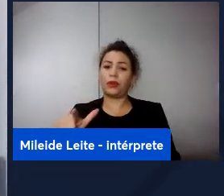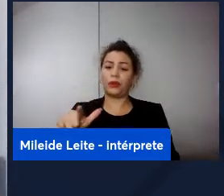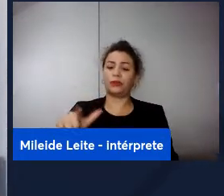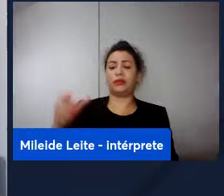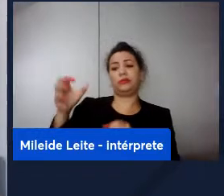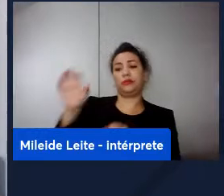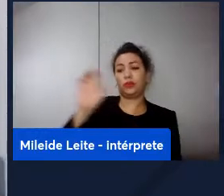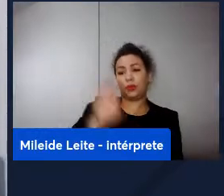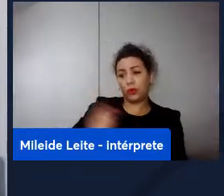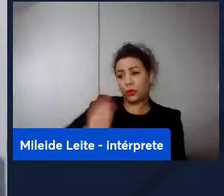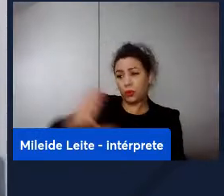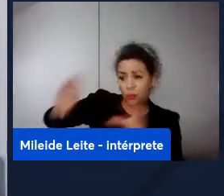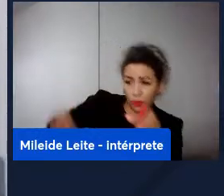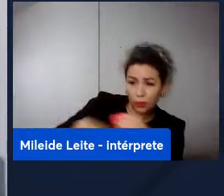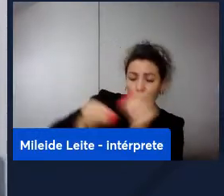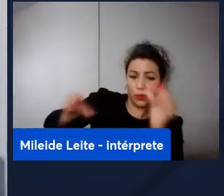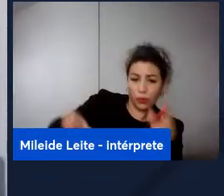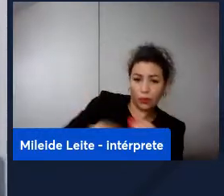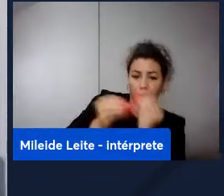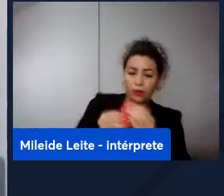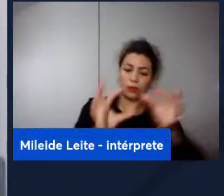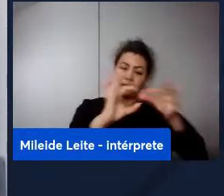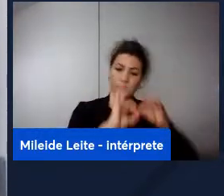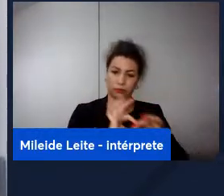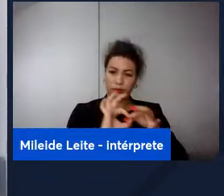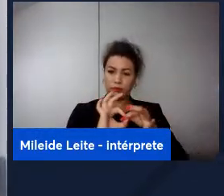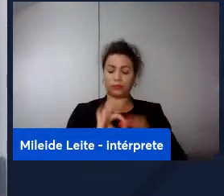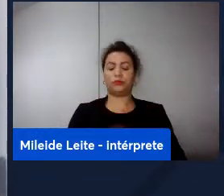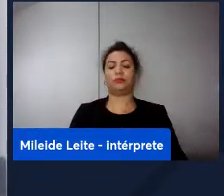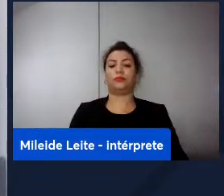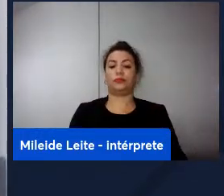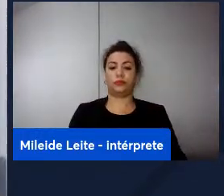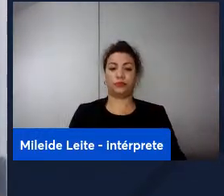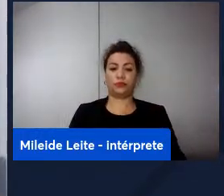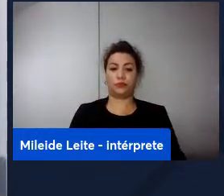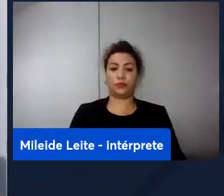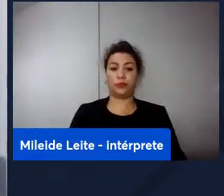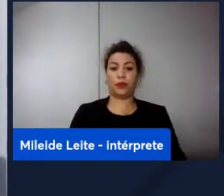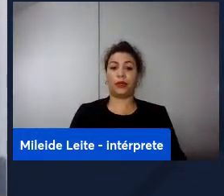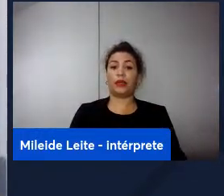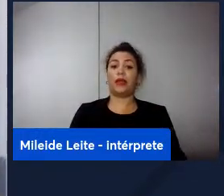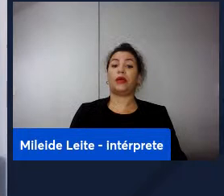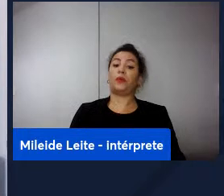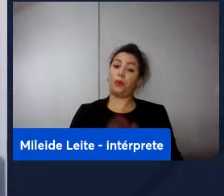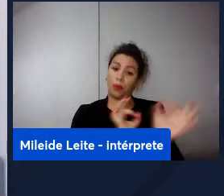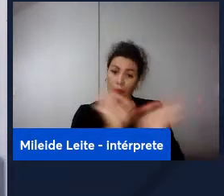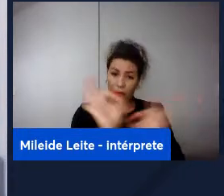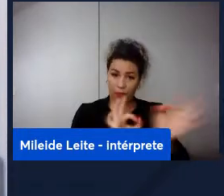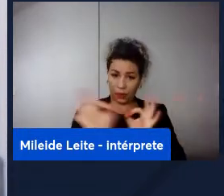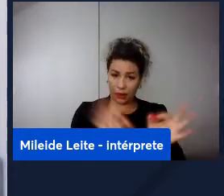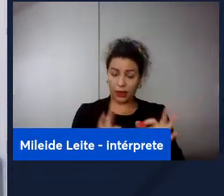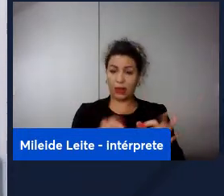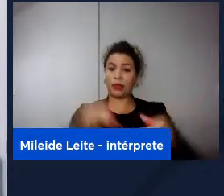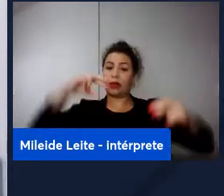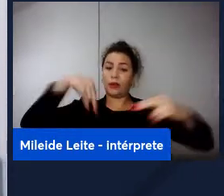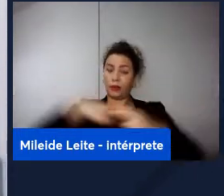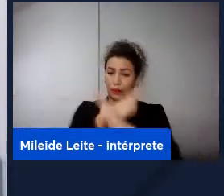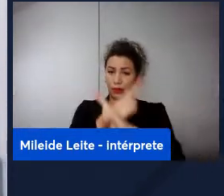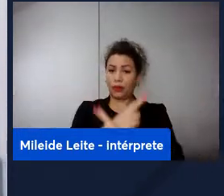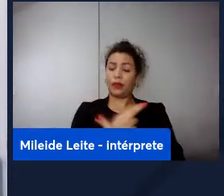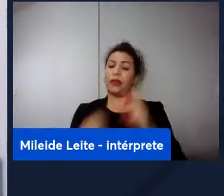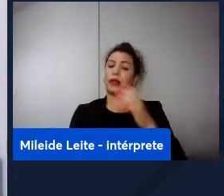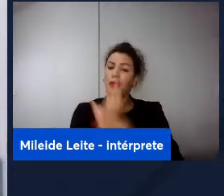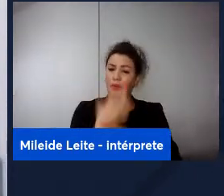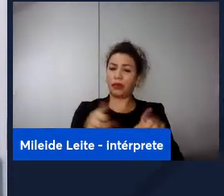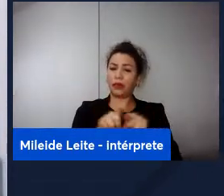que viessem a ser instituídas e a ela vinculadas. Com a instituição da autarquia, são implantados